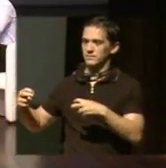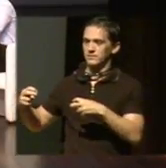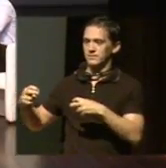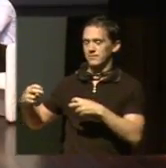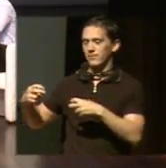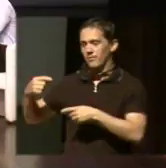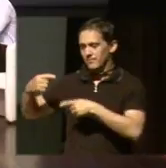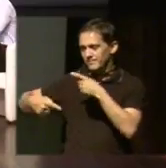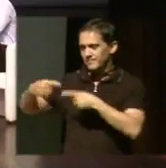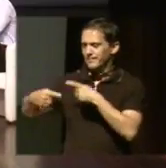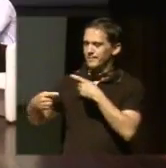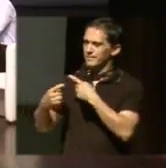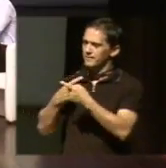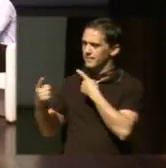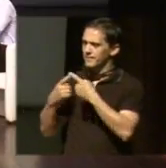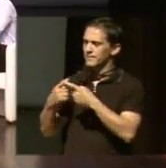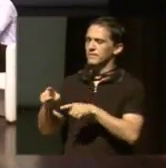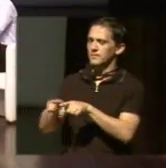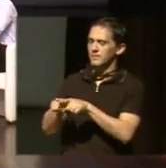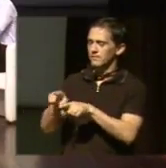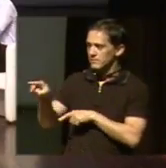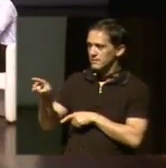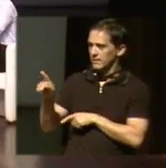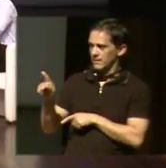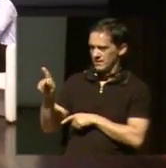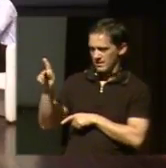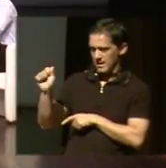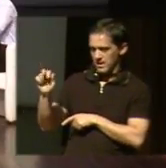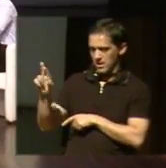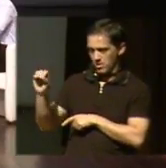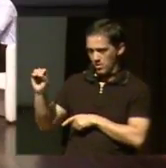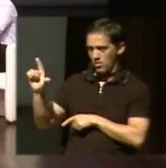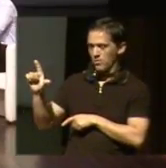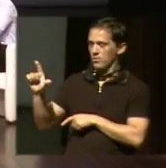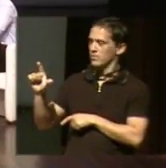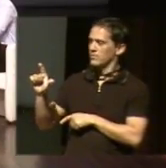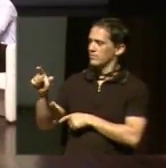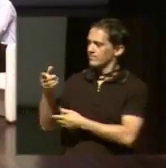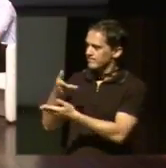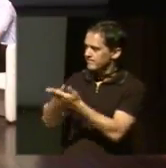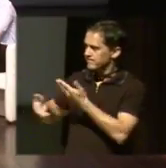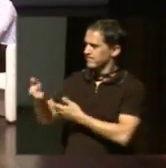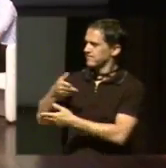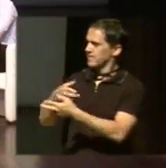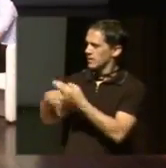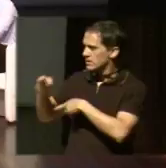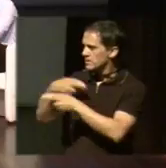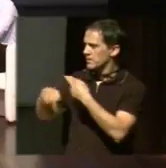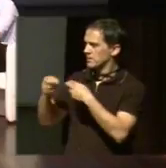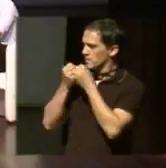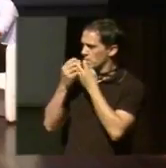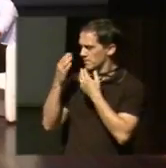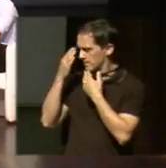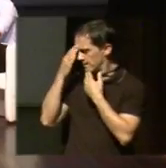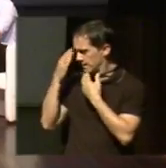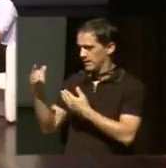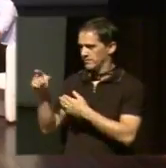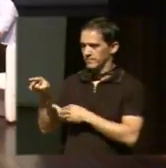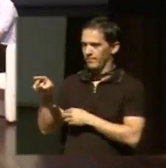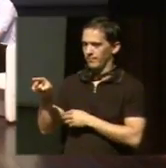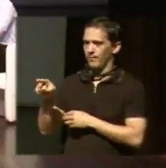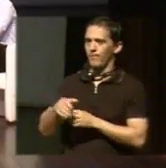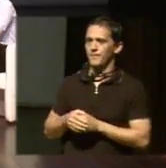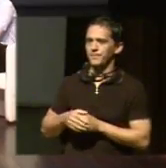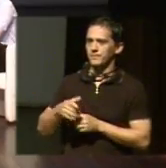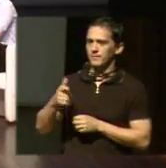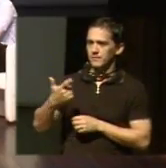muito enriquecedora, né, essa tua mediação com os jovens aqui. É, ainda vamos ter um tempo para o Misha fazer um fechamento da manhã aqui com o